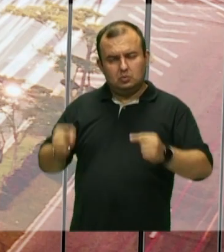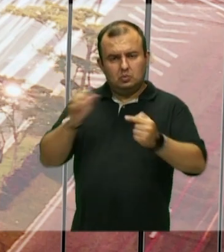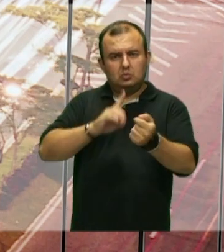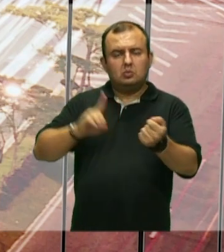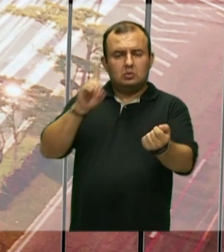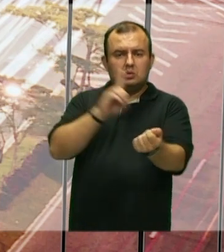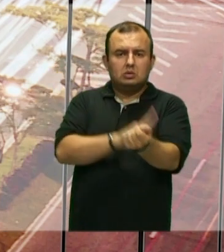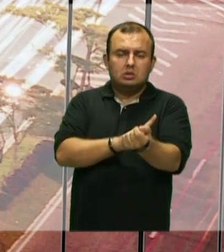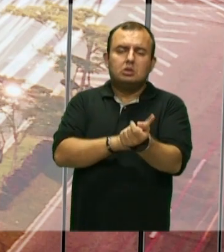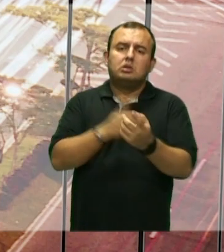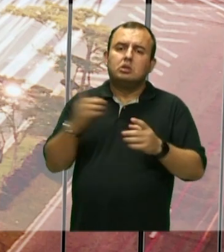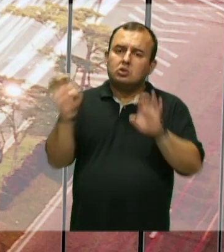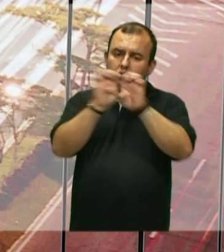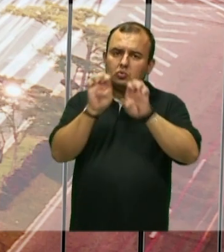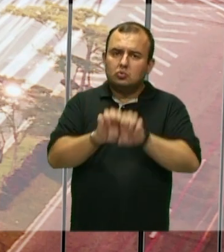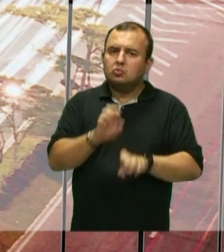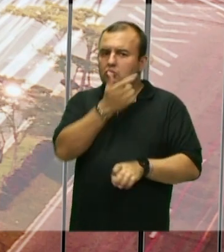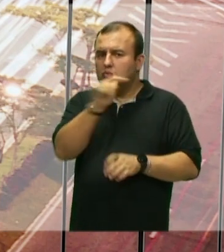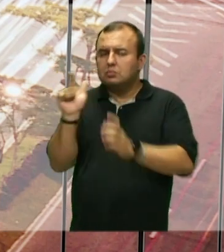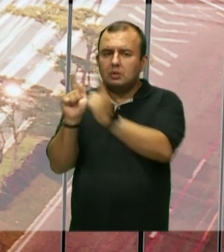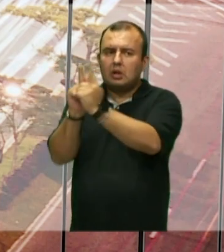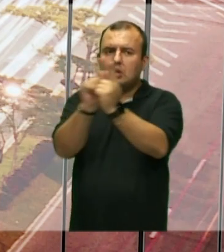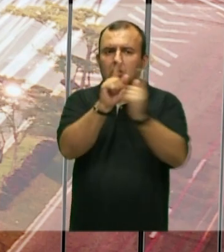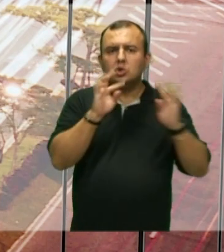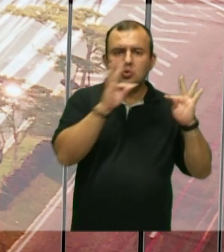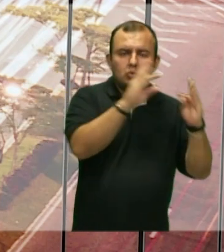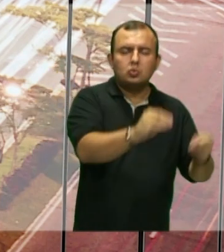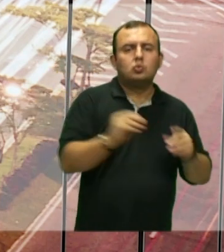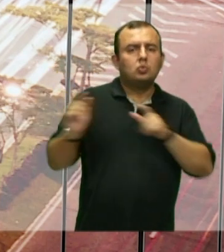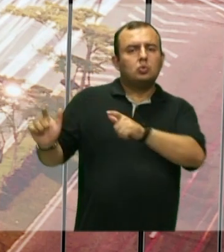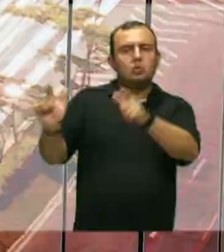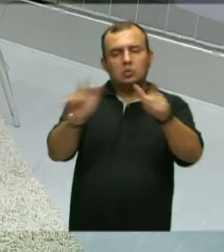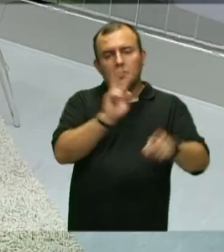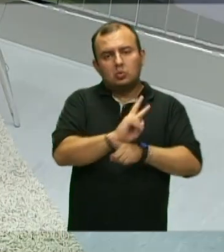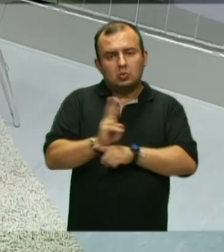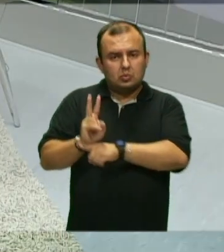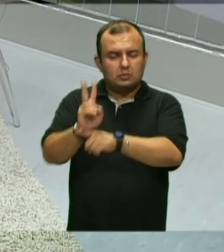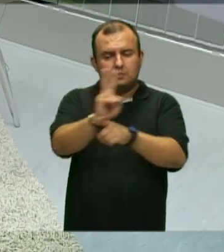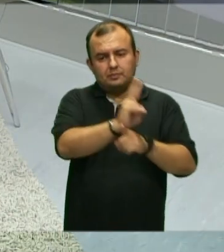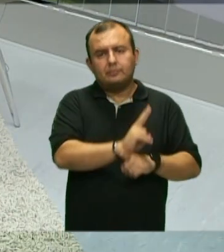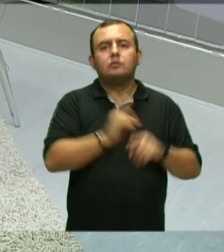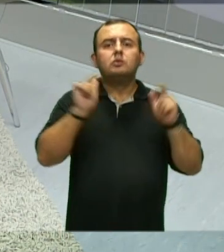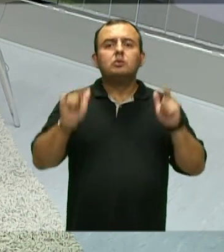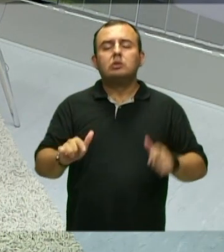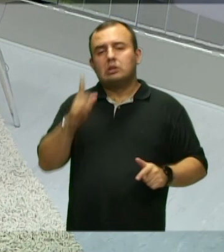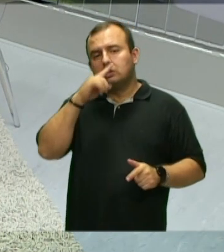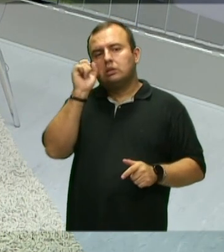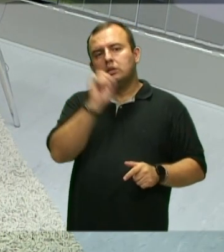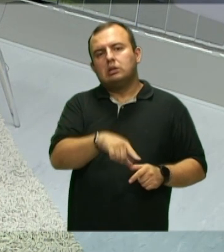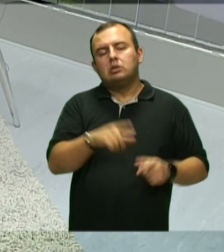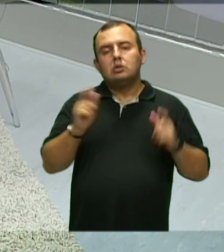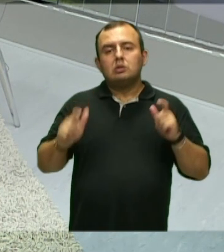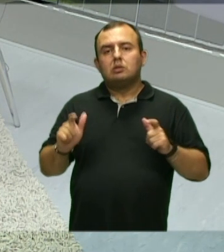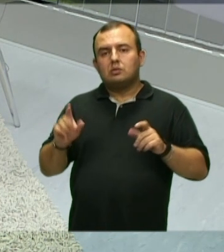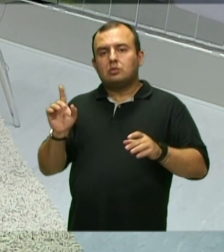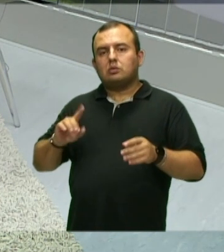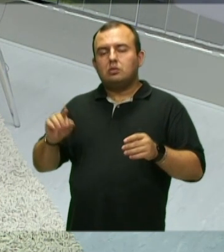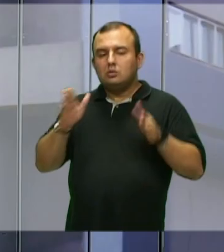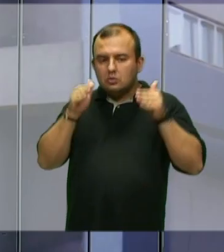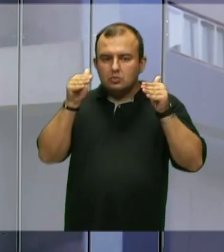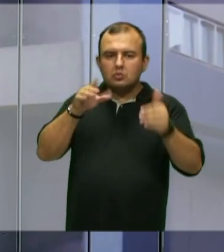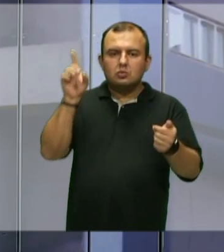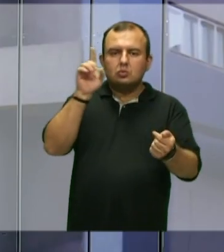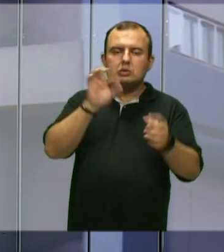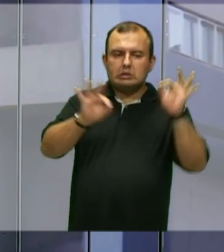elas não têm estrutura para atender todos os locais e fiscalizar aonde tem lixo que possui foco de mosquito.